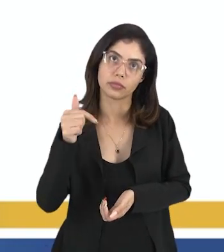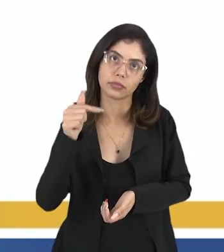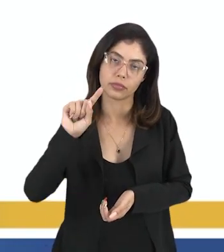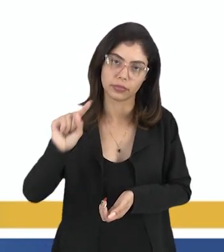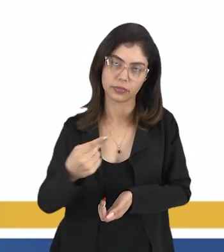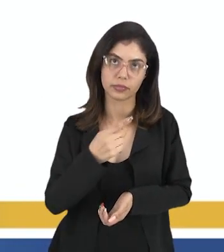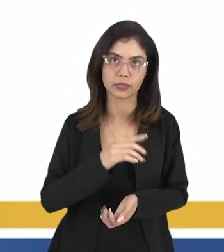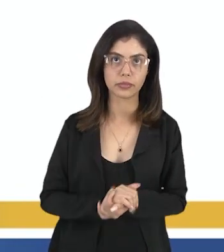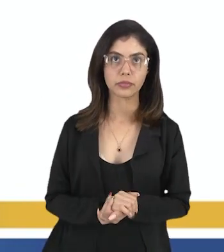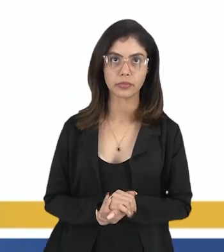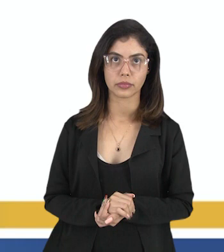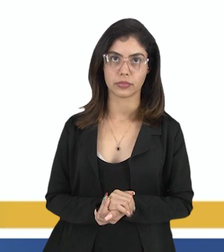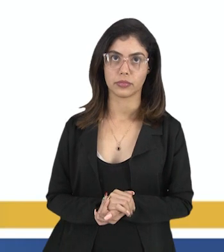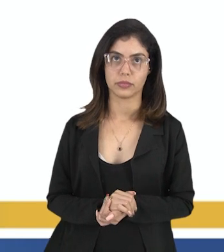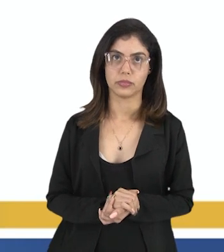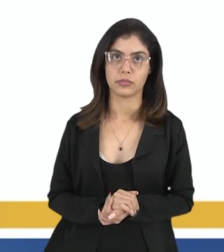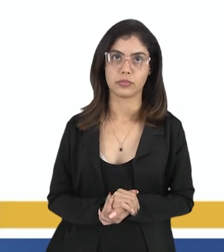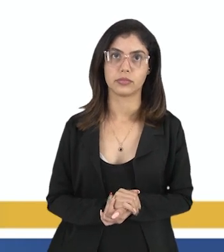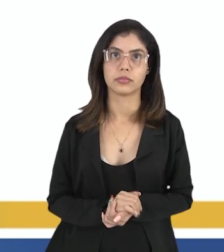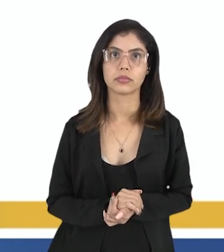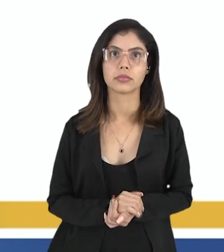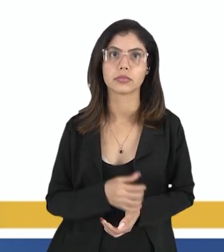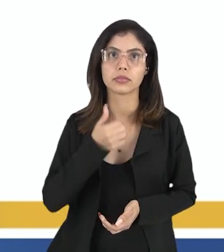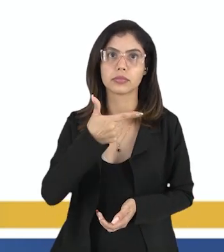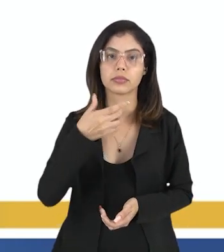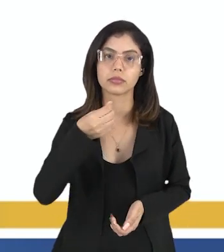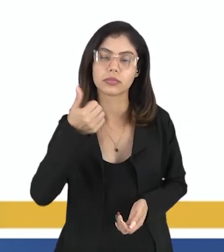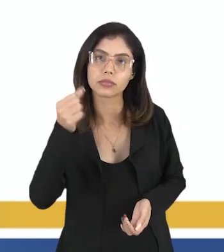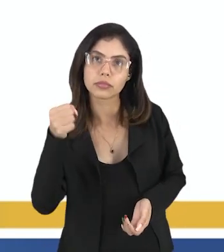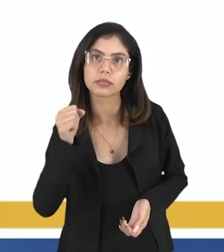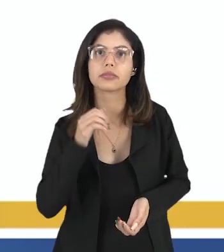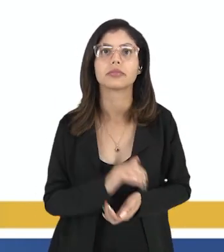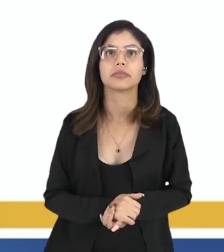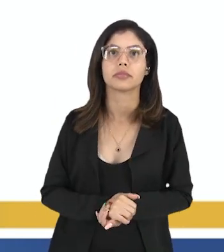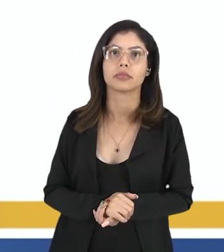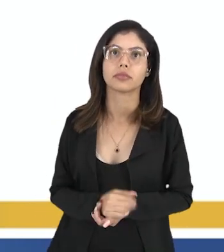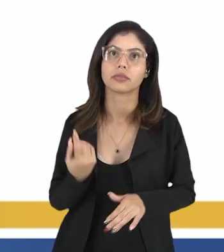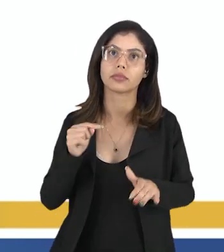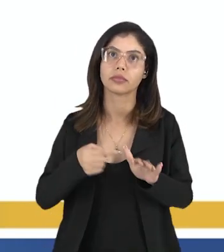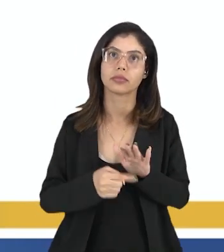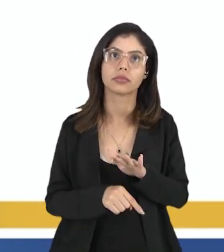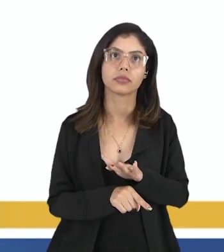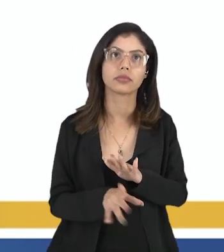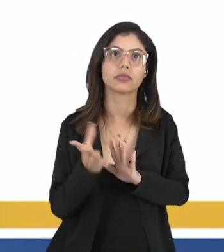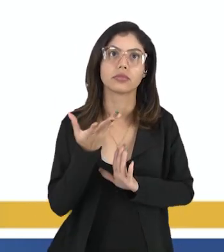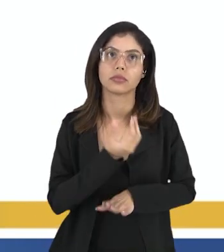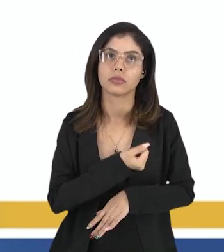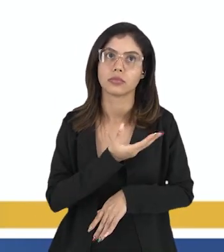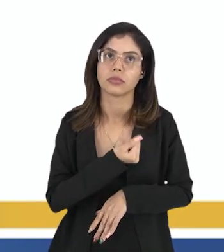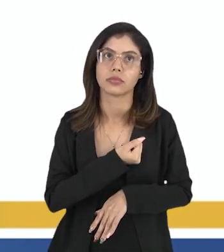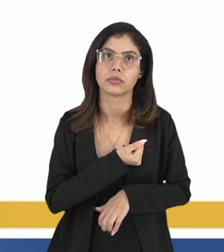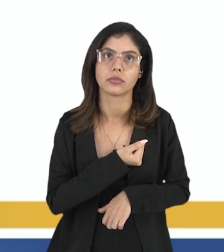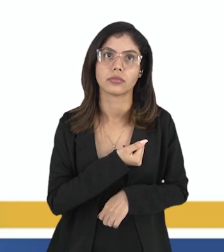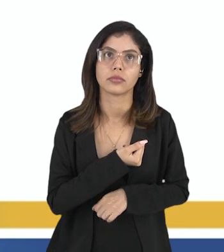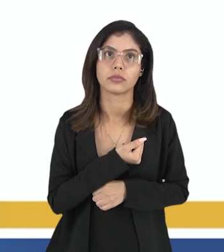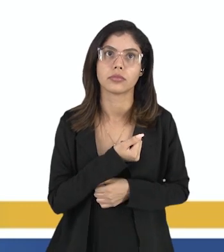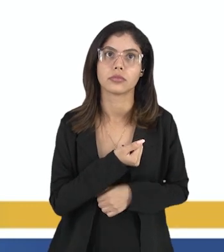57.956, né, homicídios aí no ano de 2018, e dentre esse número a gente tem